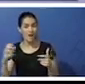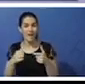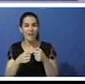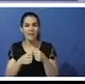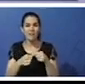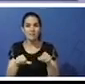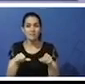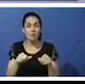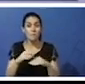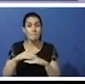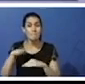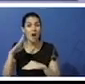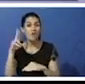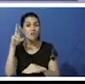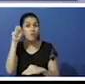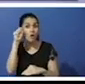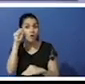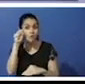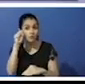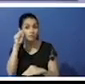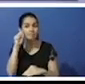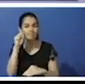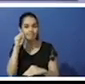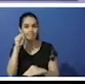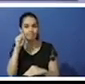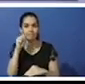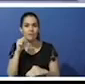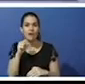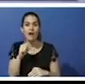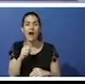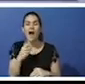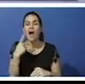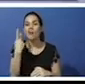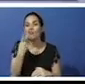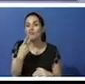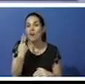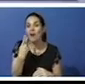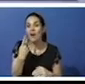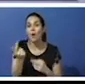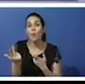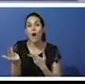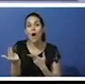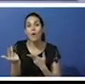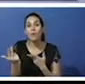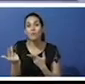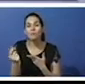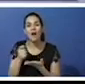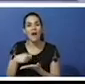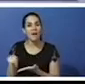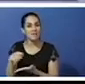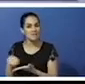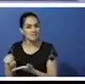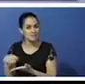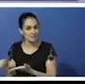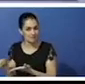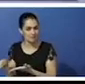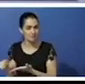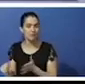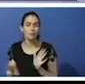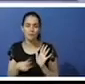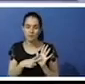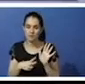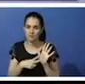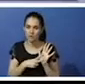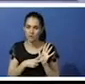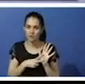sílaba mais forte. A fala é igual à escrita. Então, é isso que eu preciso prestar atenção. Tá